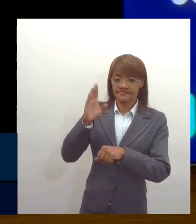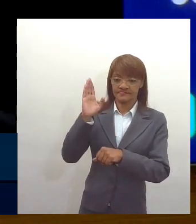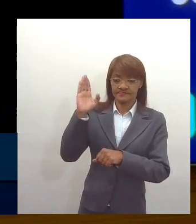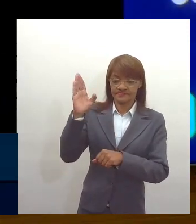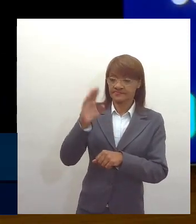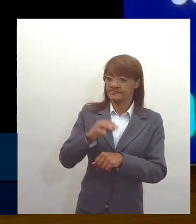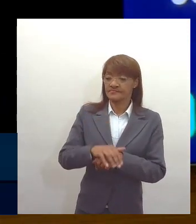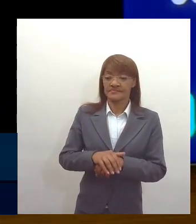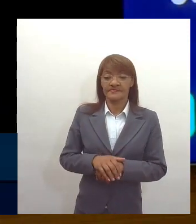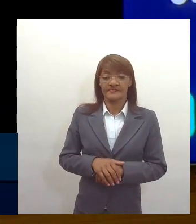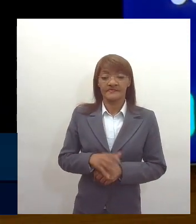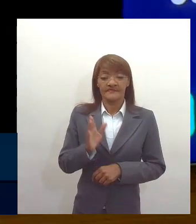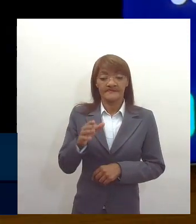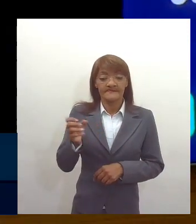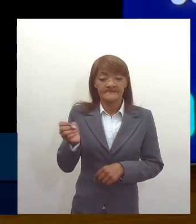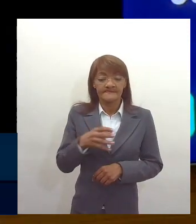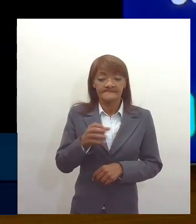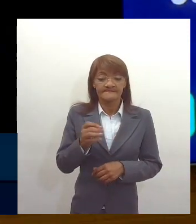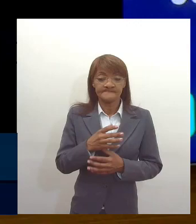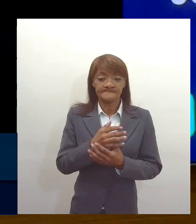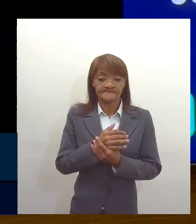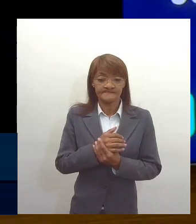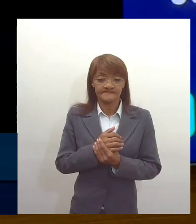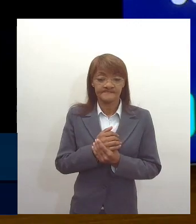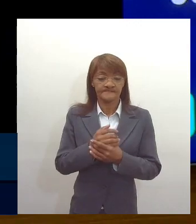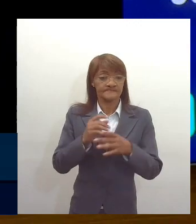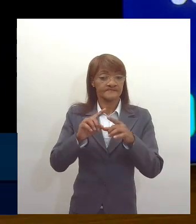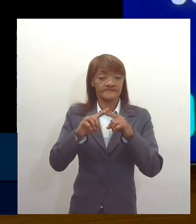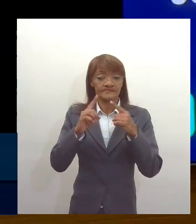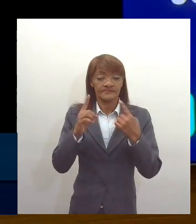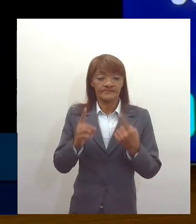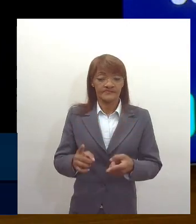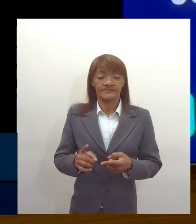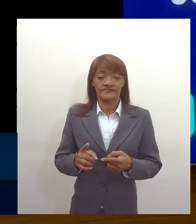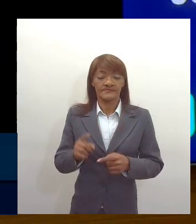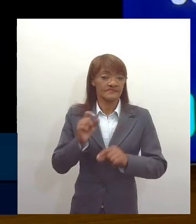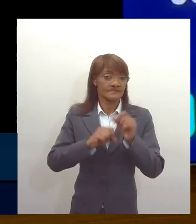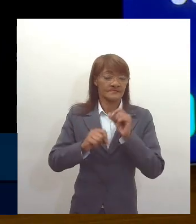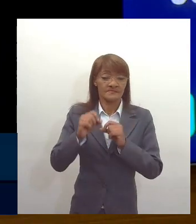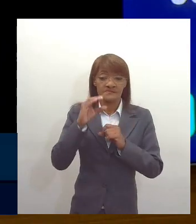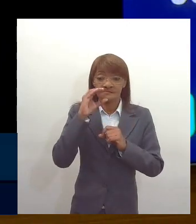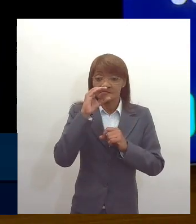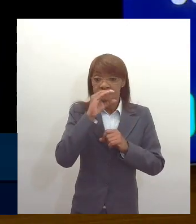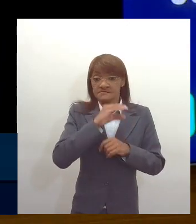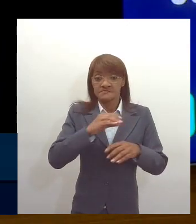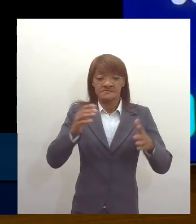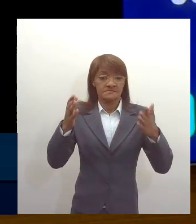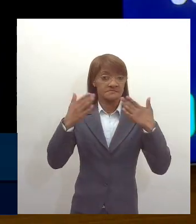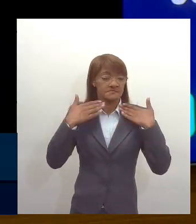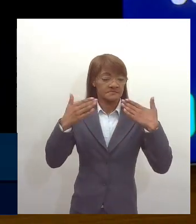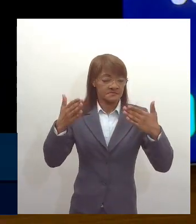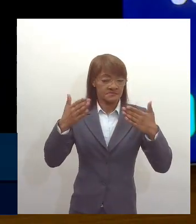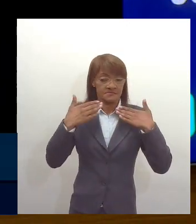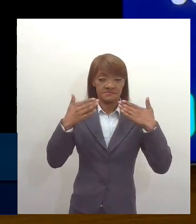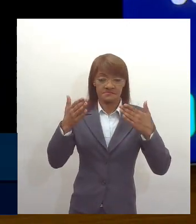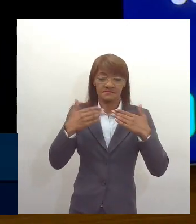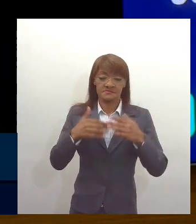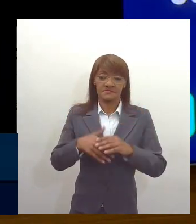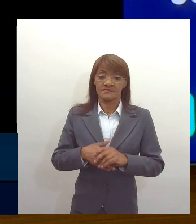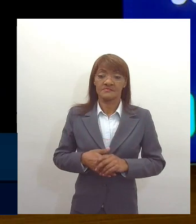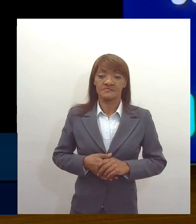essas telhas da Tenit, é um calor, e nessa sala, tem as salas que tem ar-condicionado, como eu disse, que